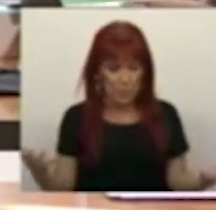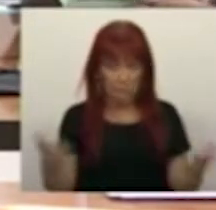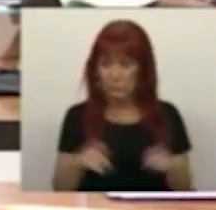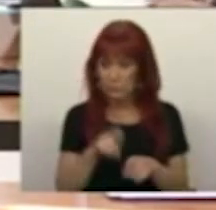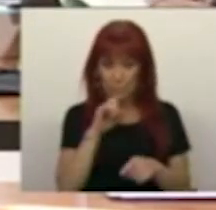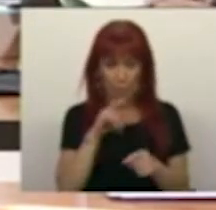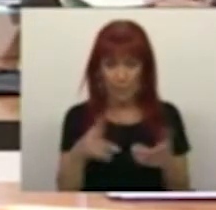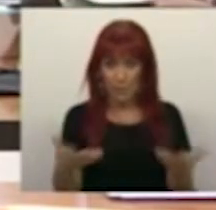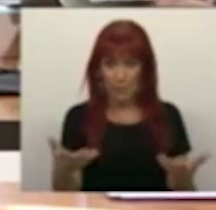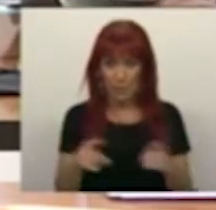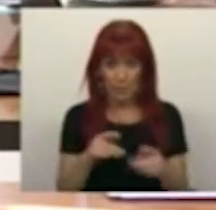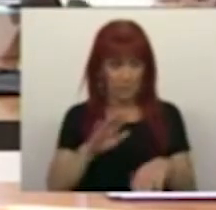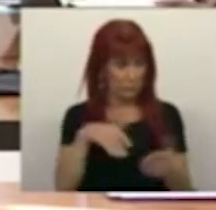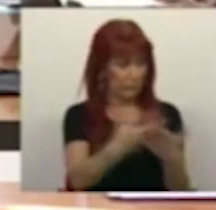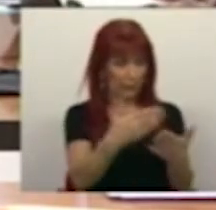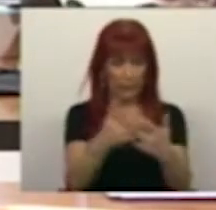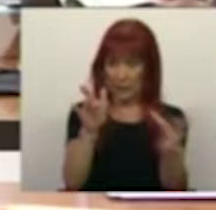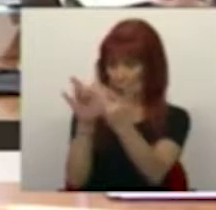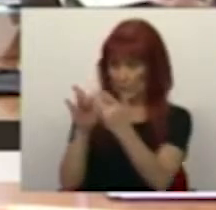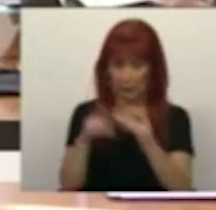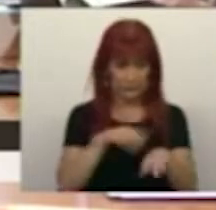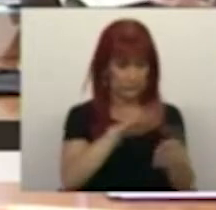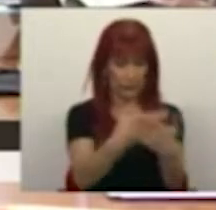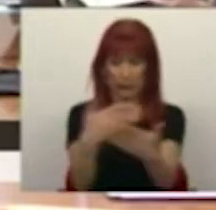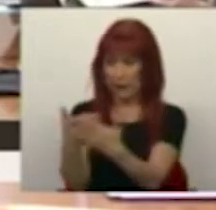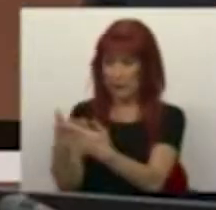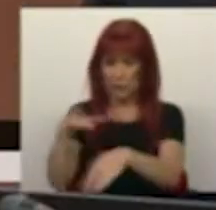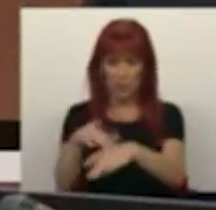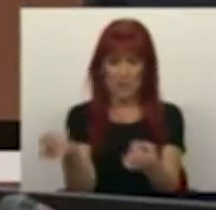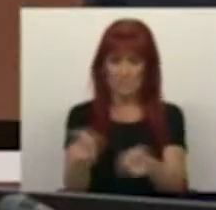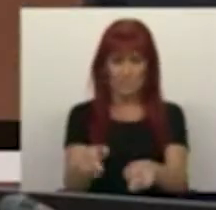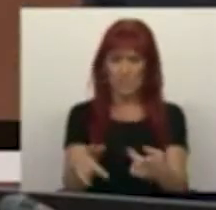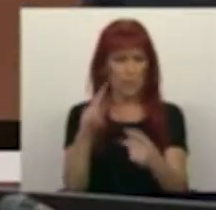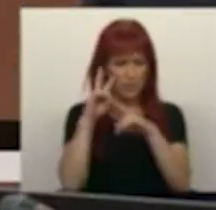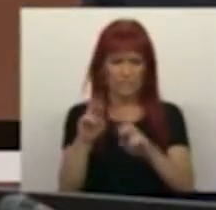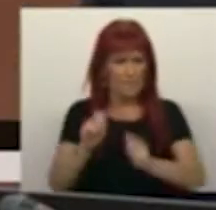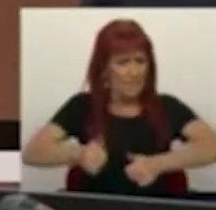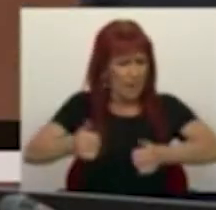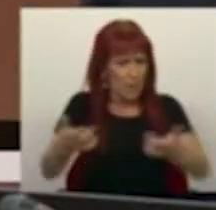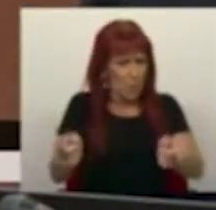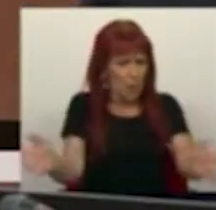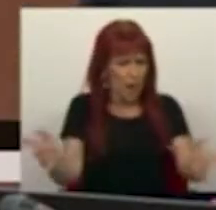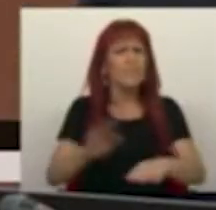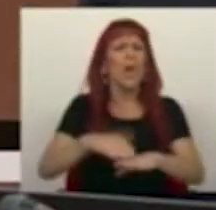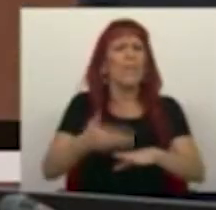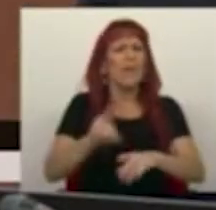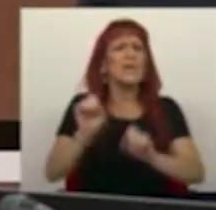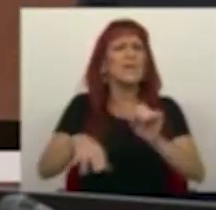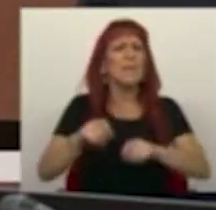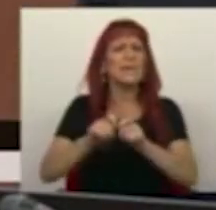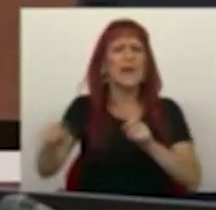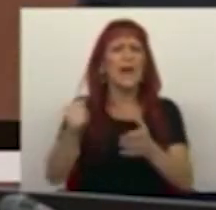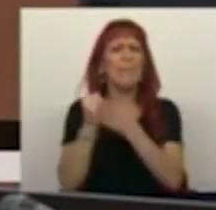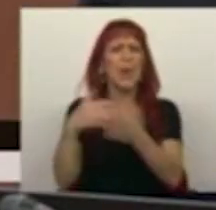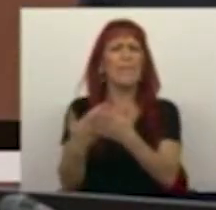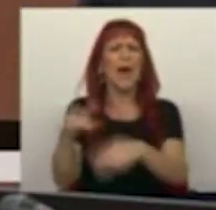que podem estar contagiadas e que não são devidamente triadas. E por isso também que reforço está a acontecer na linha de